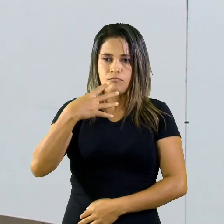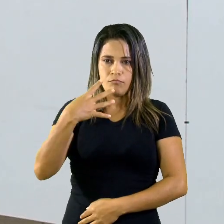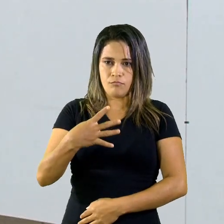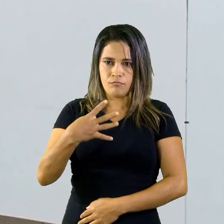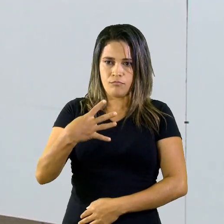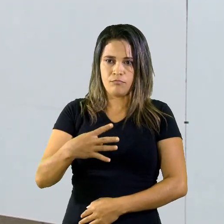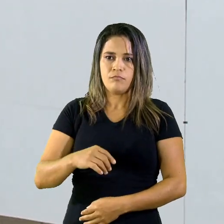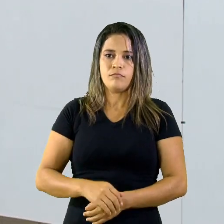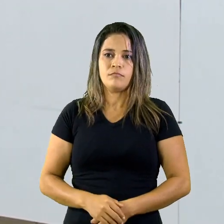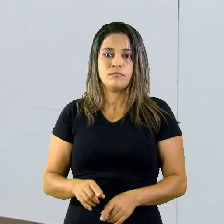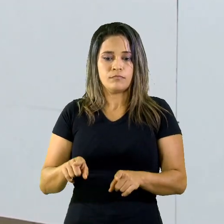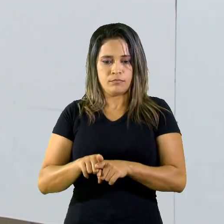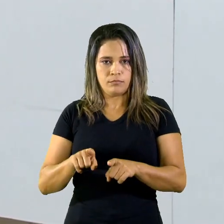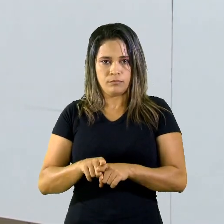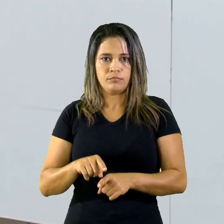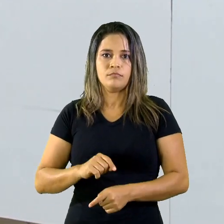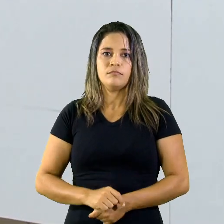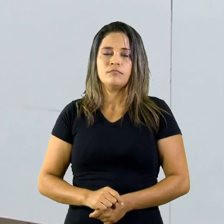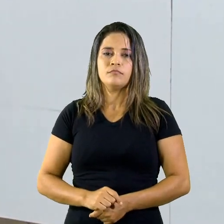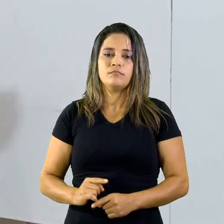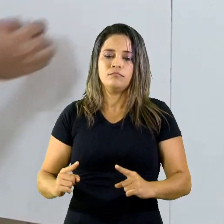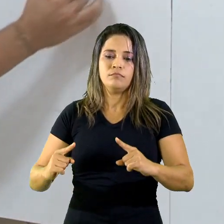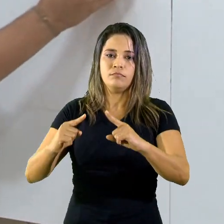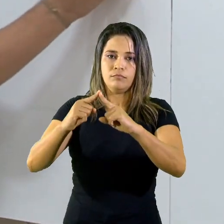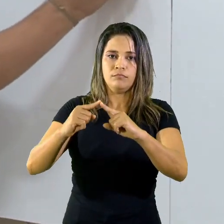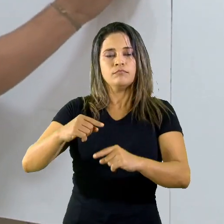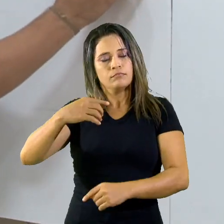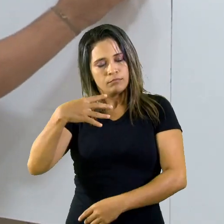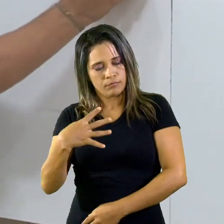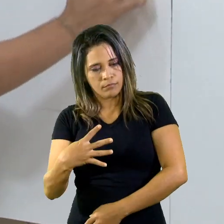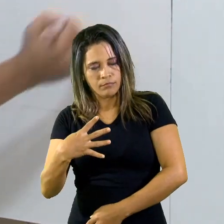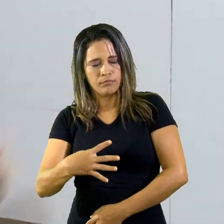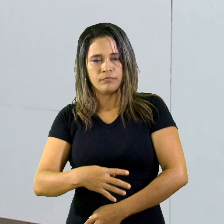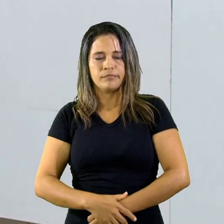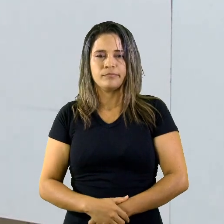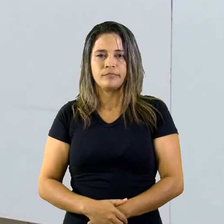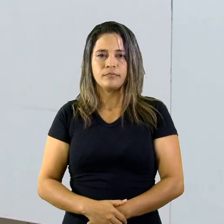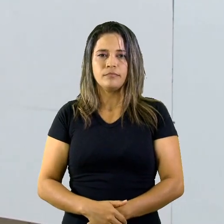mesma quantidade de vértices. Ó,